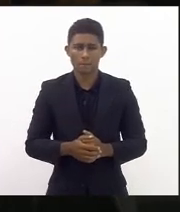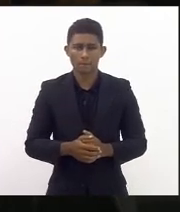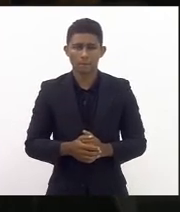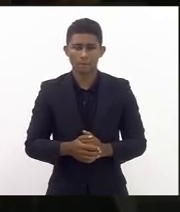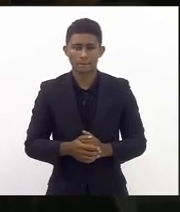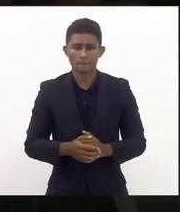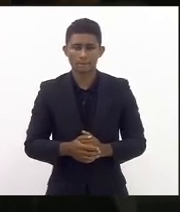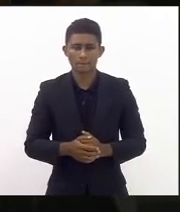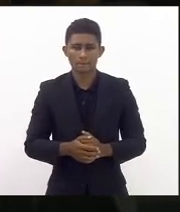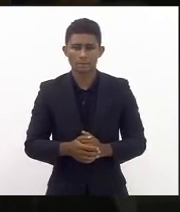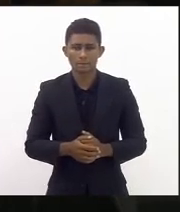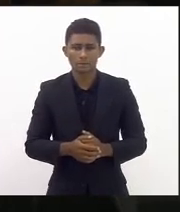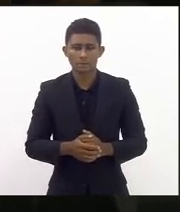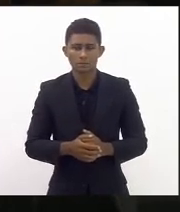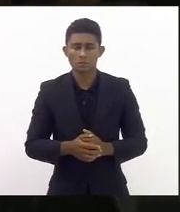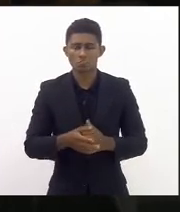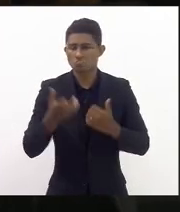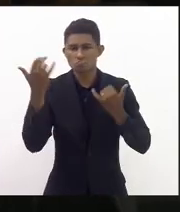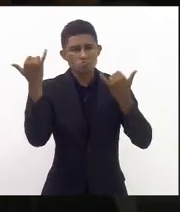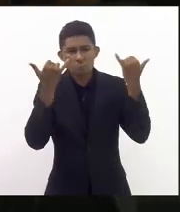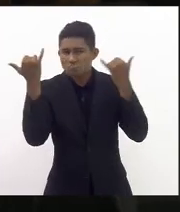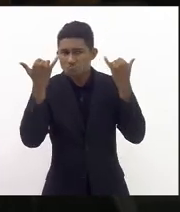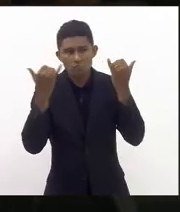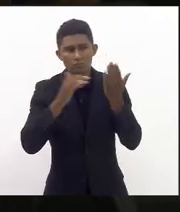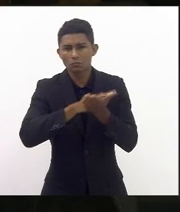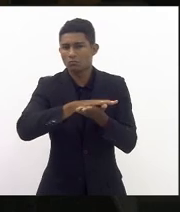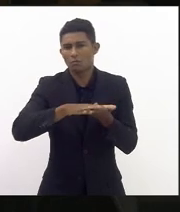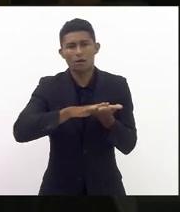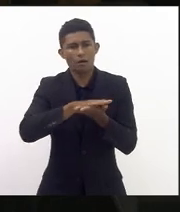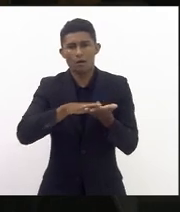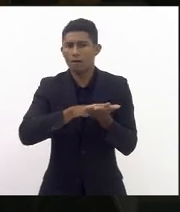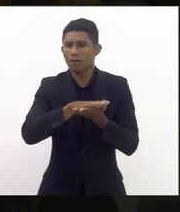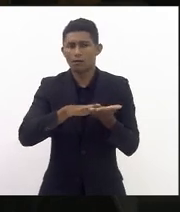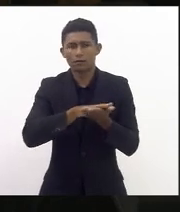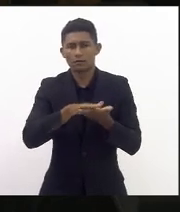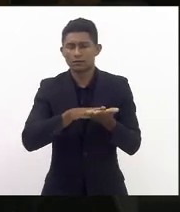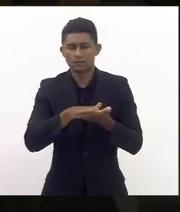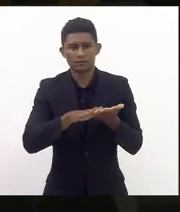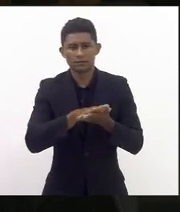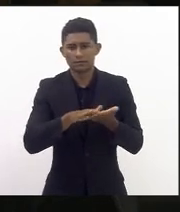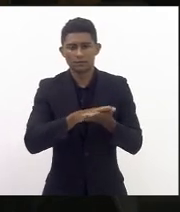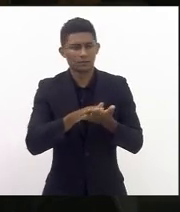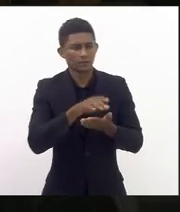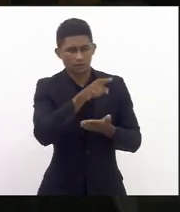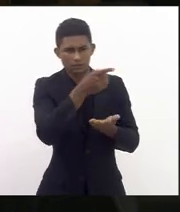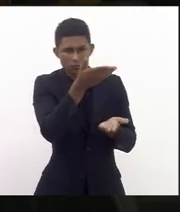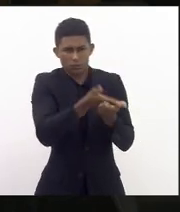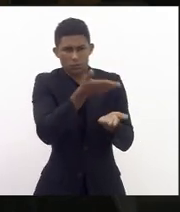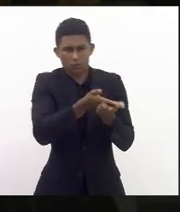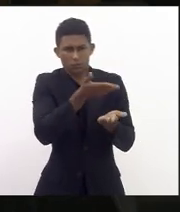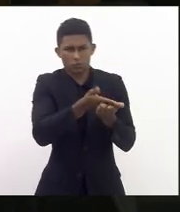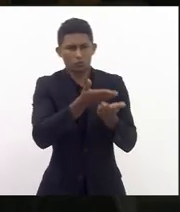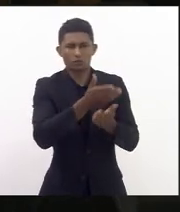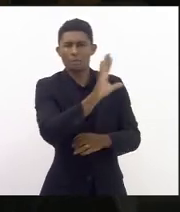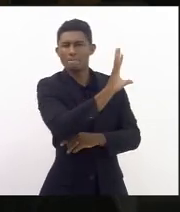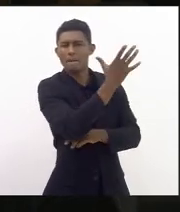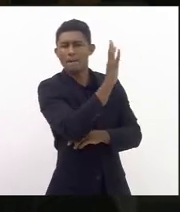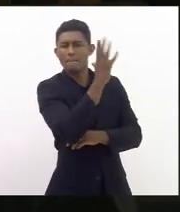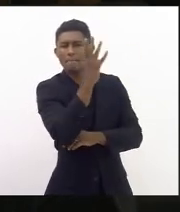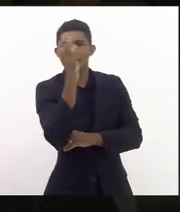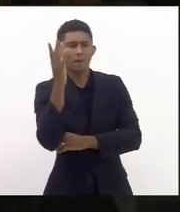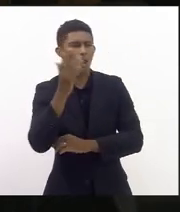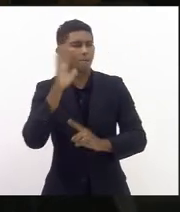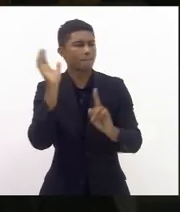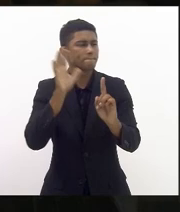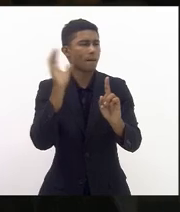não se tem notícia de nenhum estudo de impacto ambiental